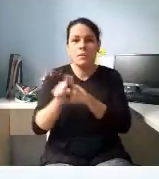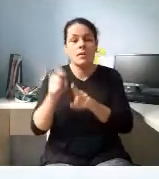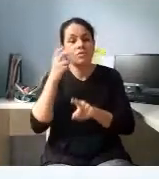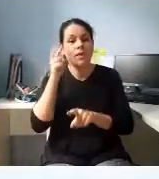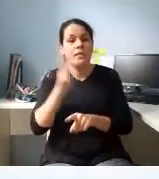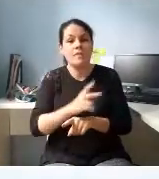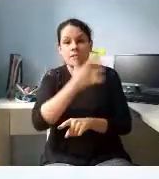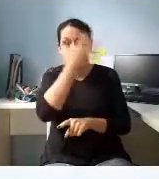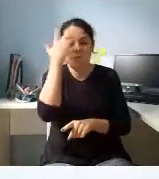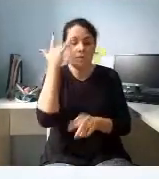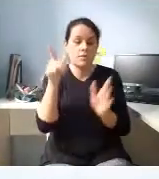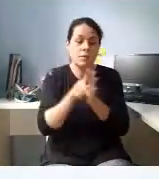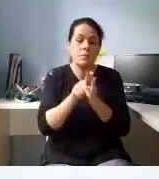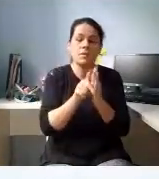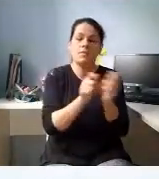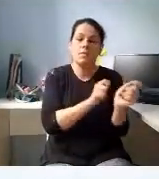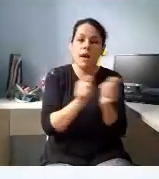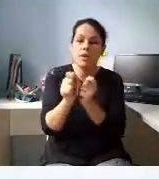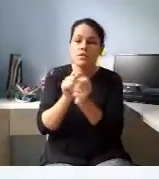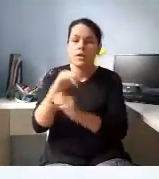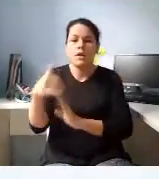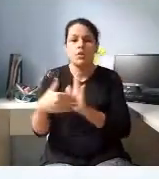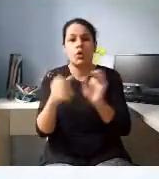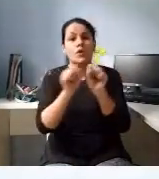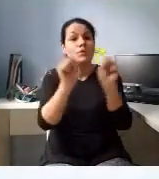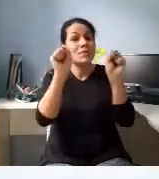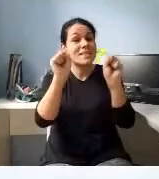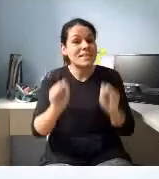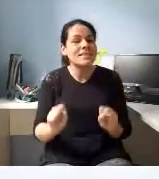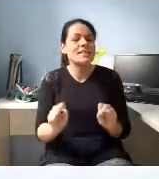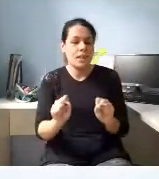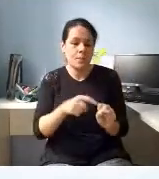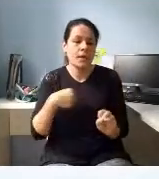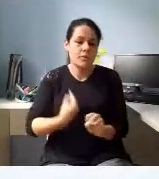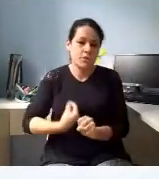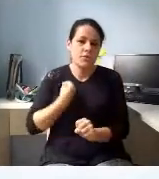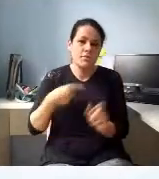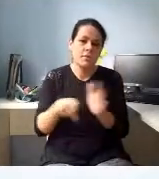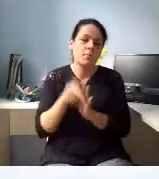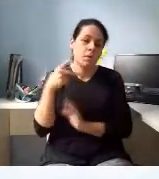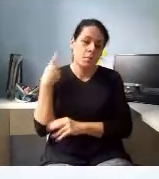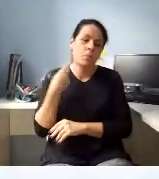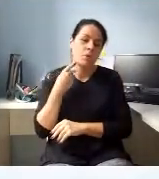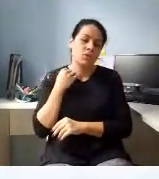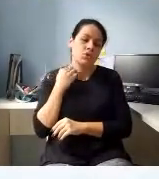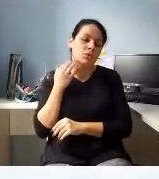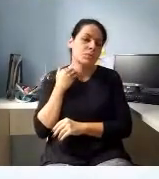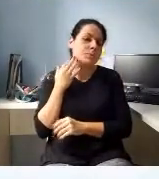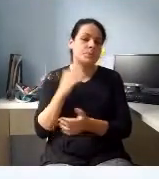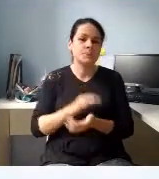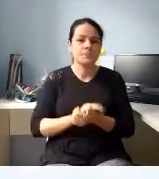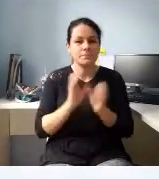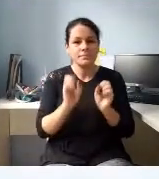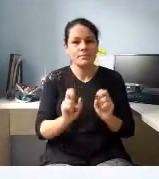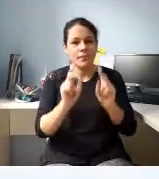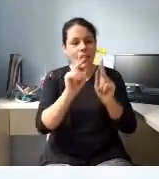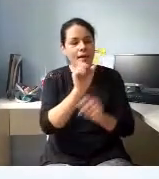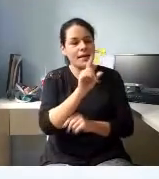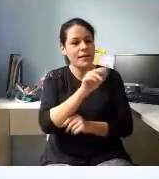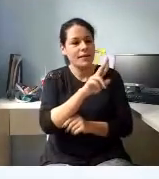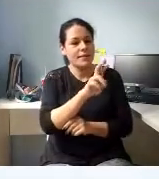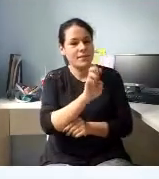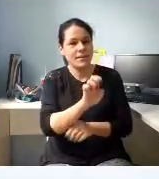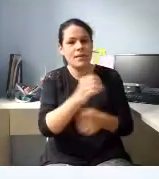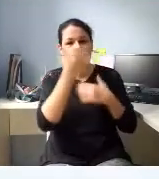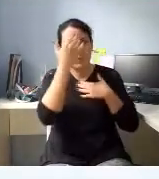eu diria, principais dentro do sistema que nós temos aí político. Ok, André, muito obrigada.